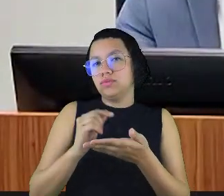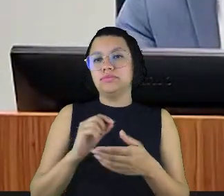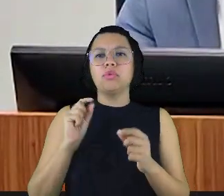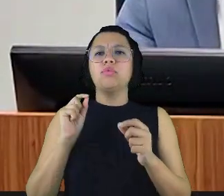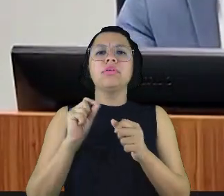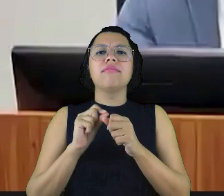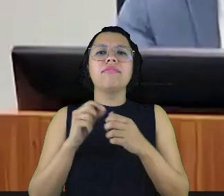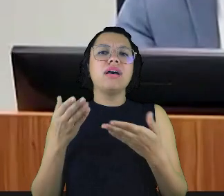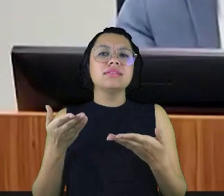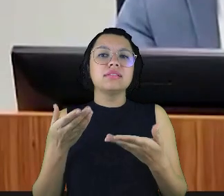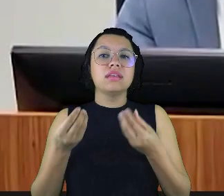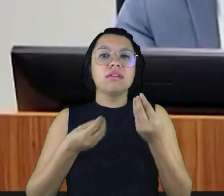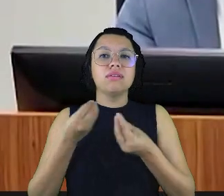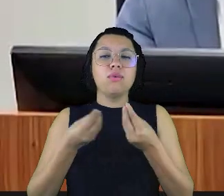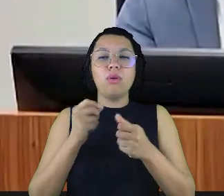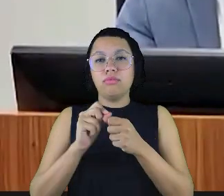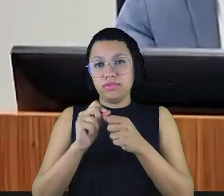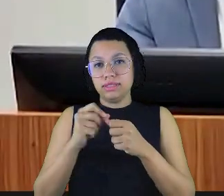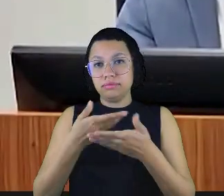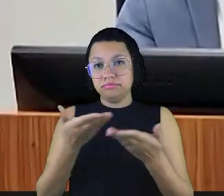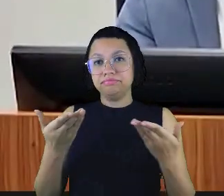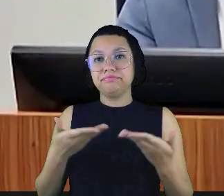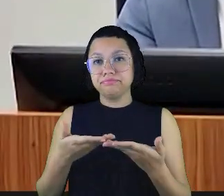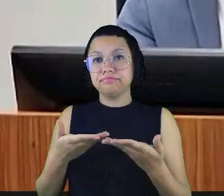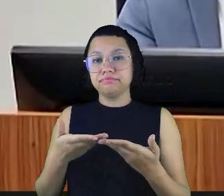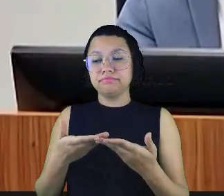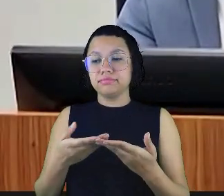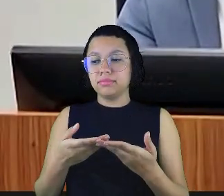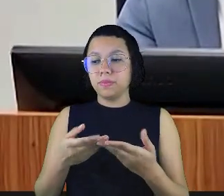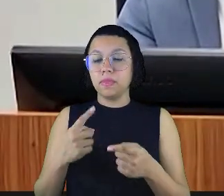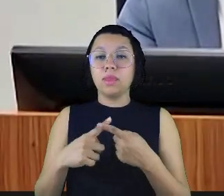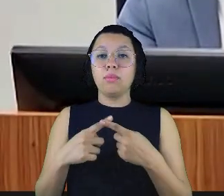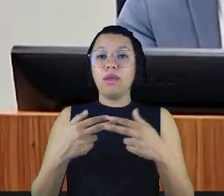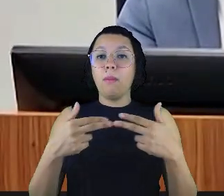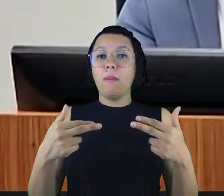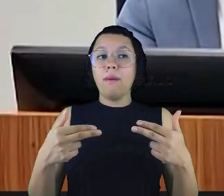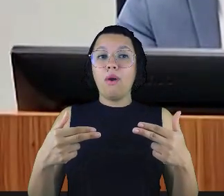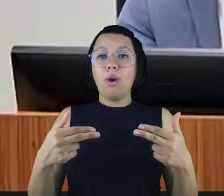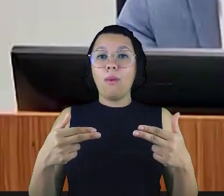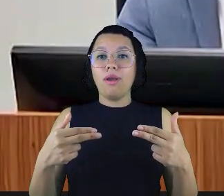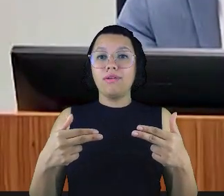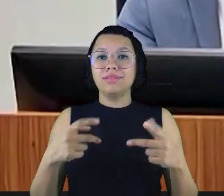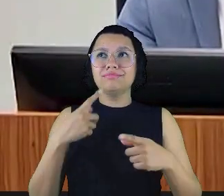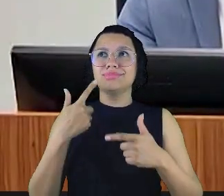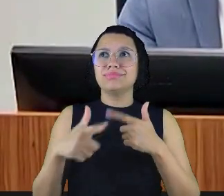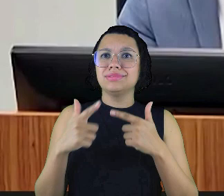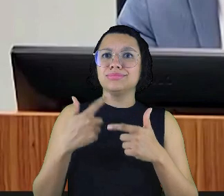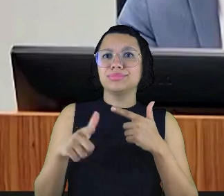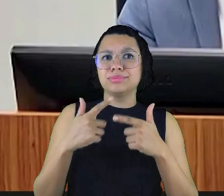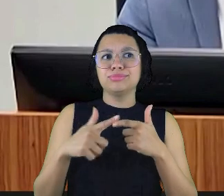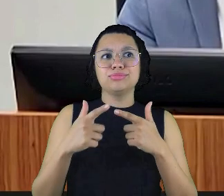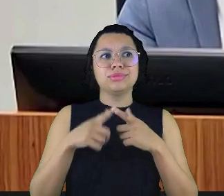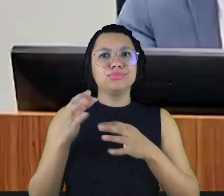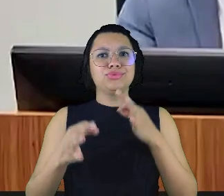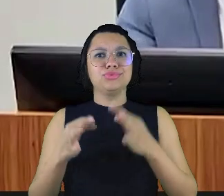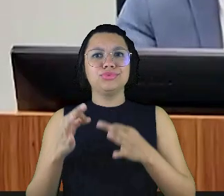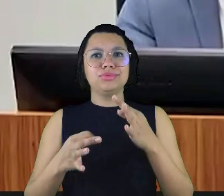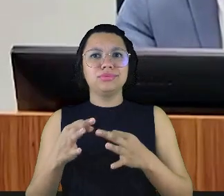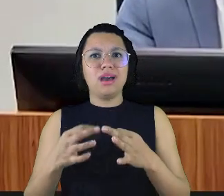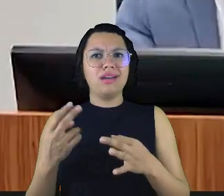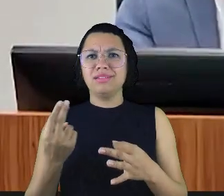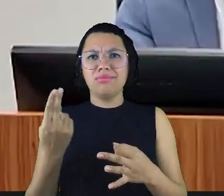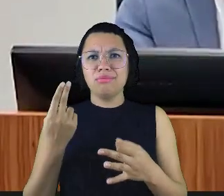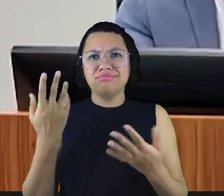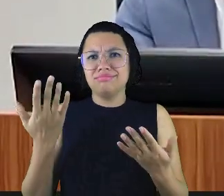que a gente lida com essa coisa, porque é uma coisa que fica atribulando o judiciário inutilmente, né? Sem dúvida.